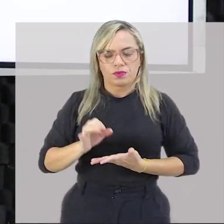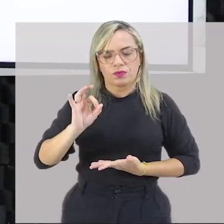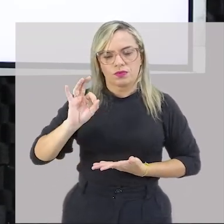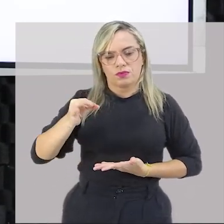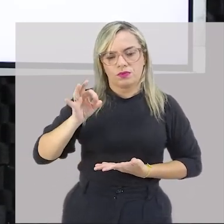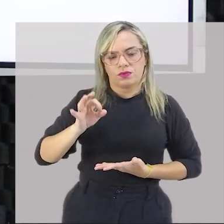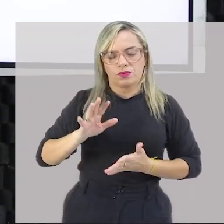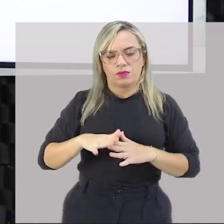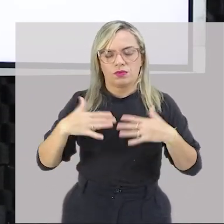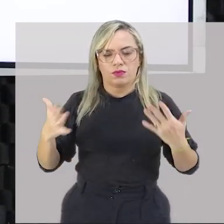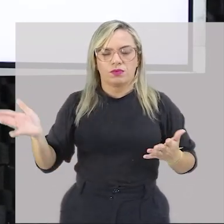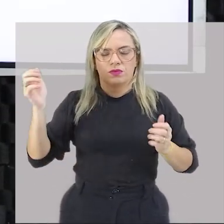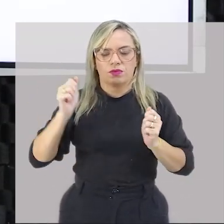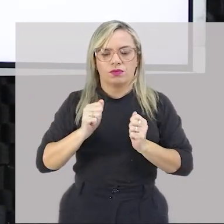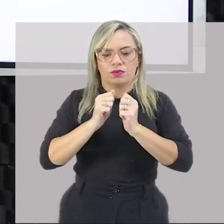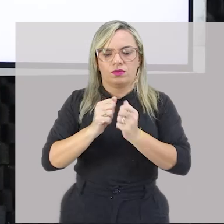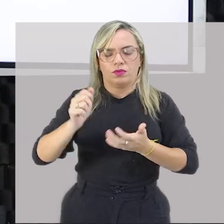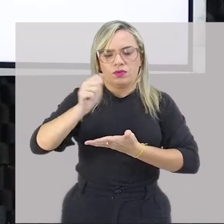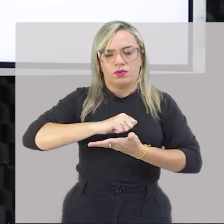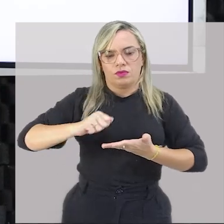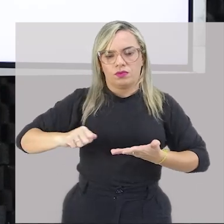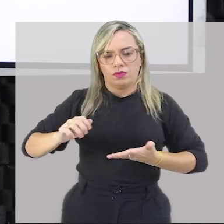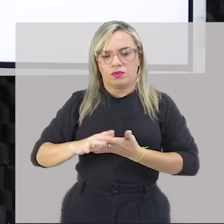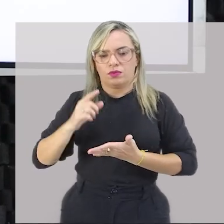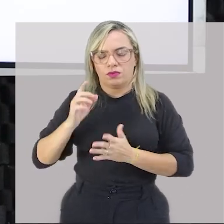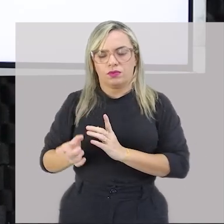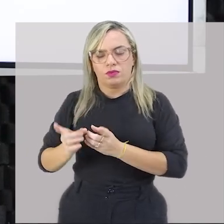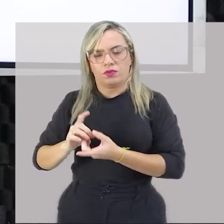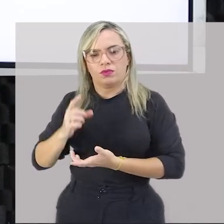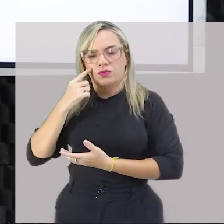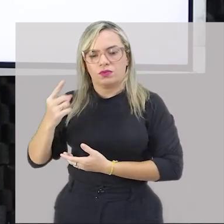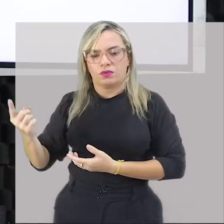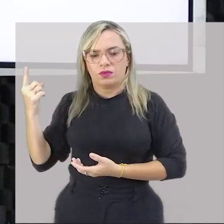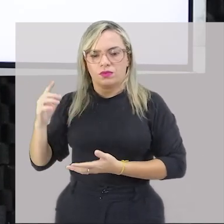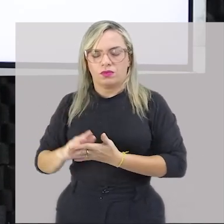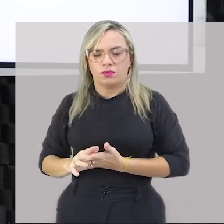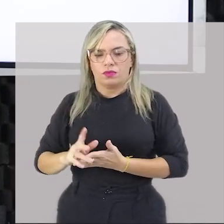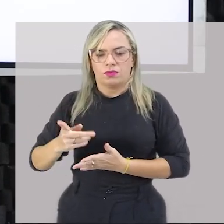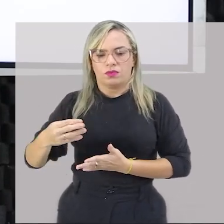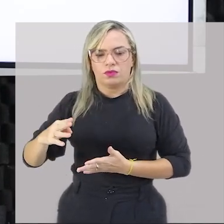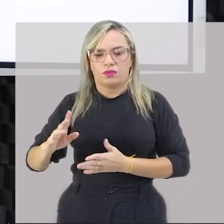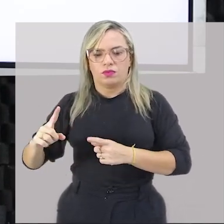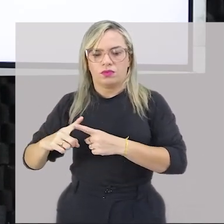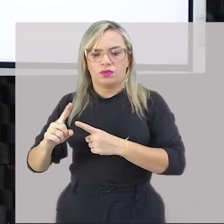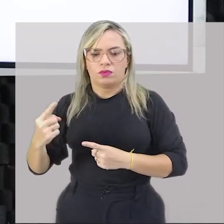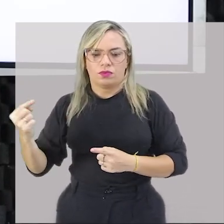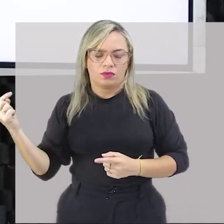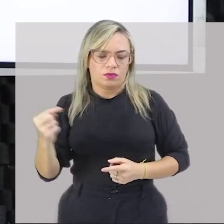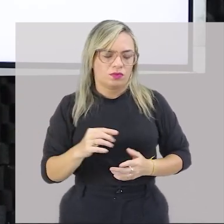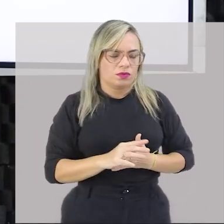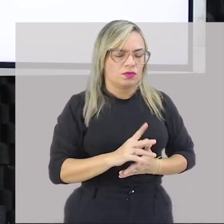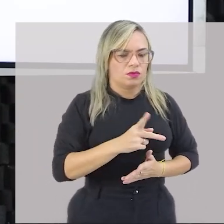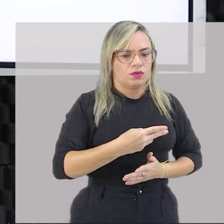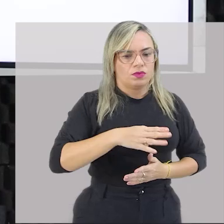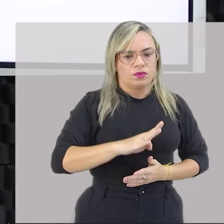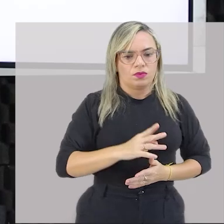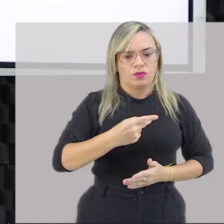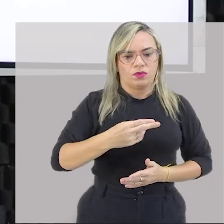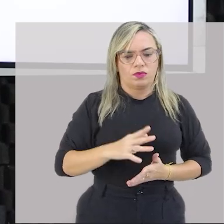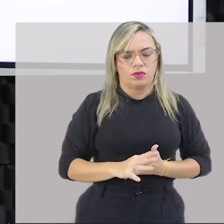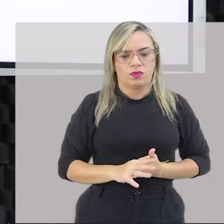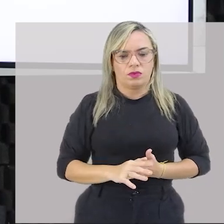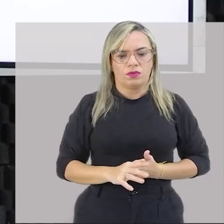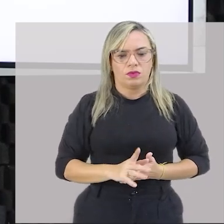Certo? Então vamos lá, eu vou escrever de trás para frente, ó. Peso da barra vezes 1 é o peso da barra. Vai ser